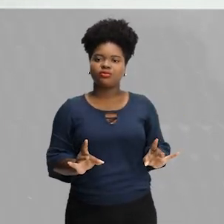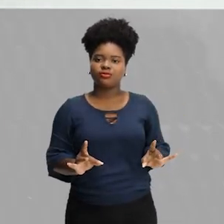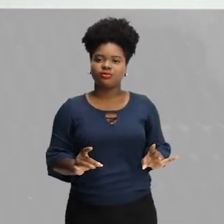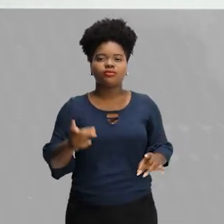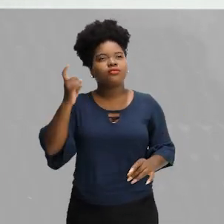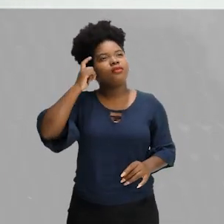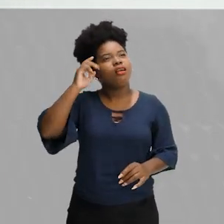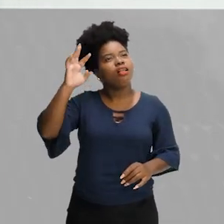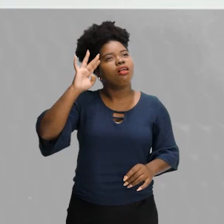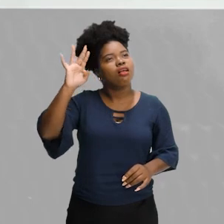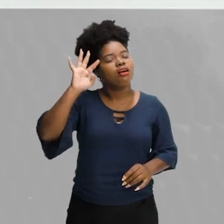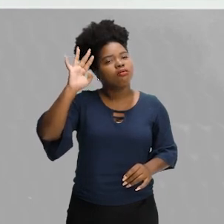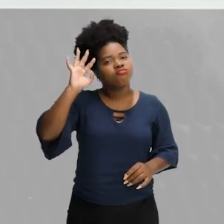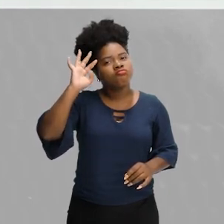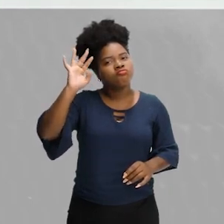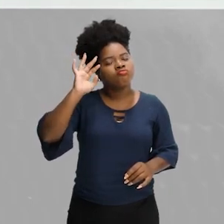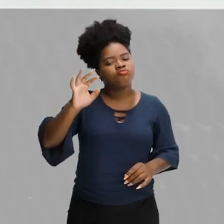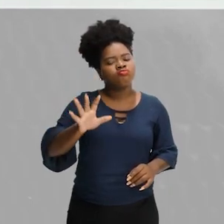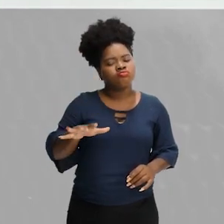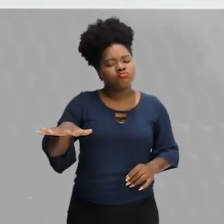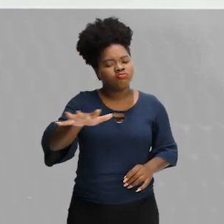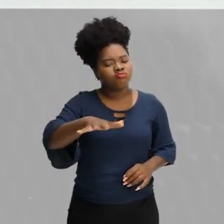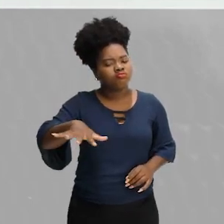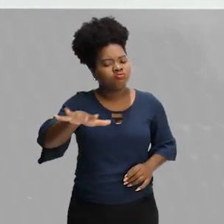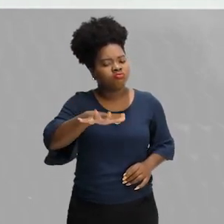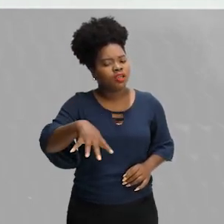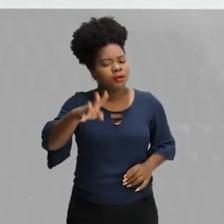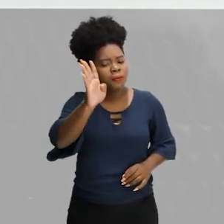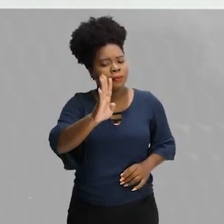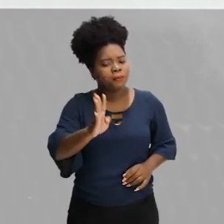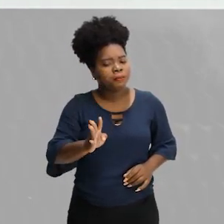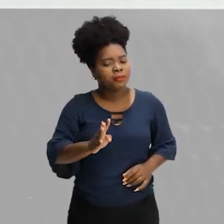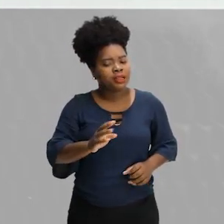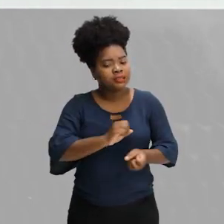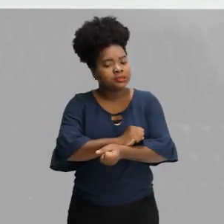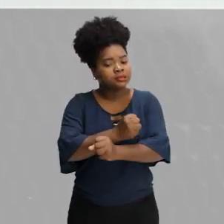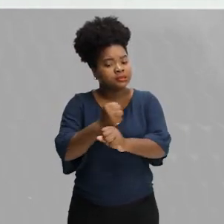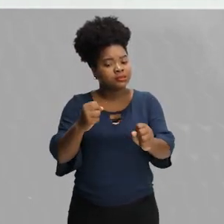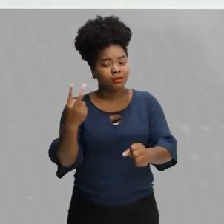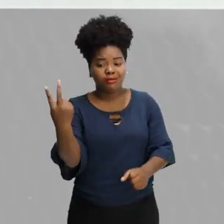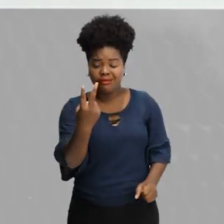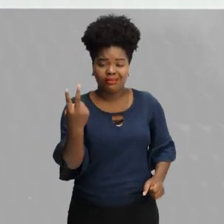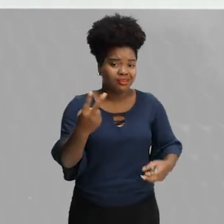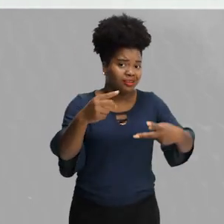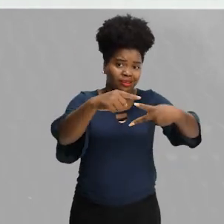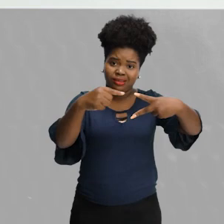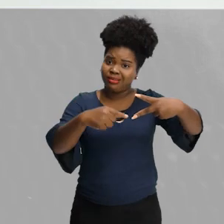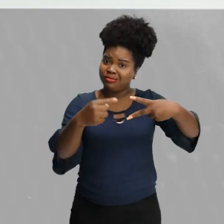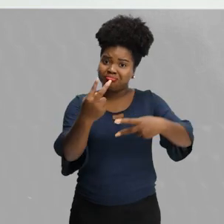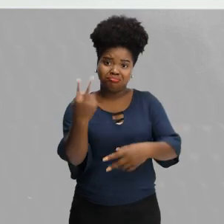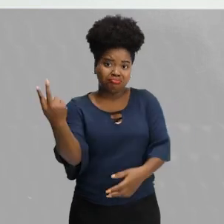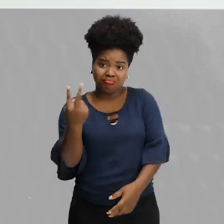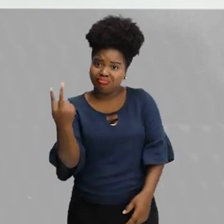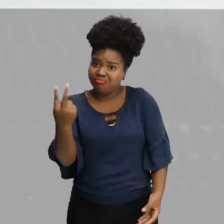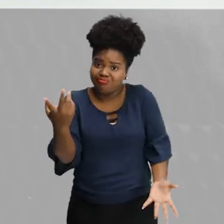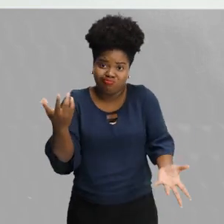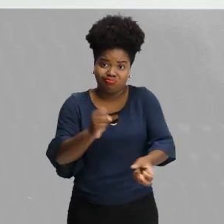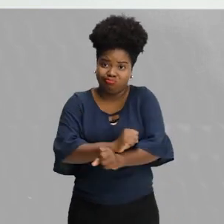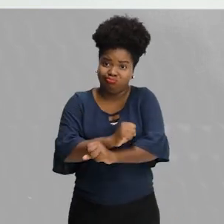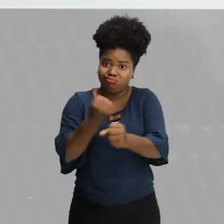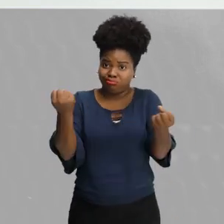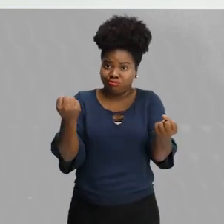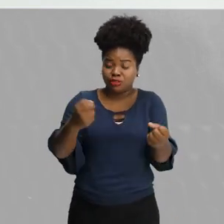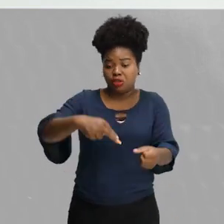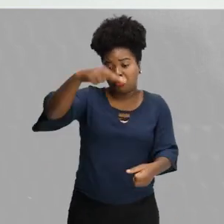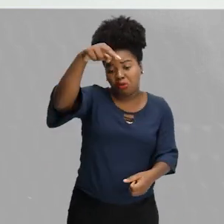nessa condição territorial, o Brasil é muito grande nos dois sentidos. O Brasil é muito grande no